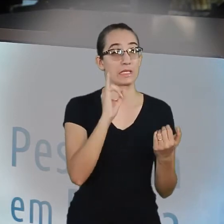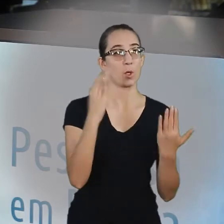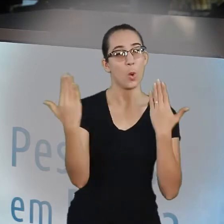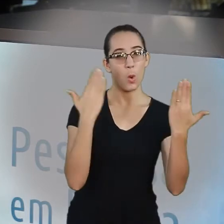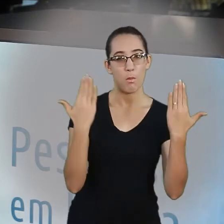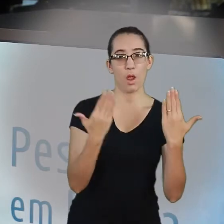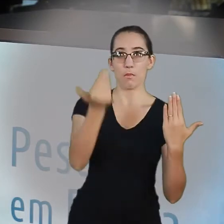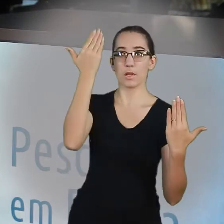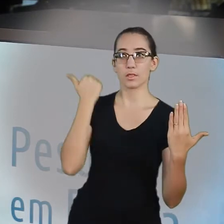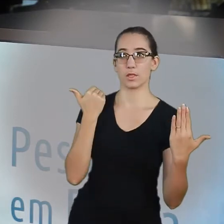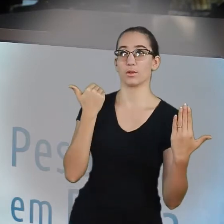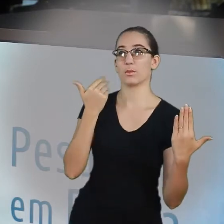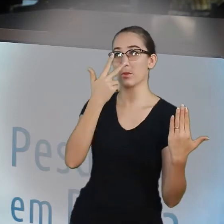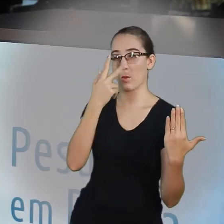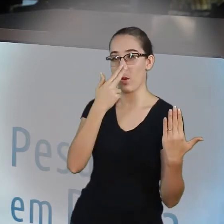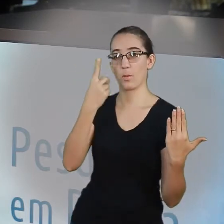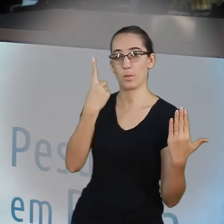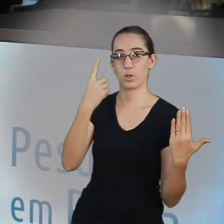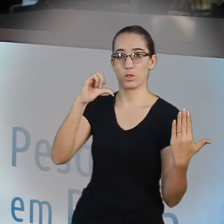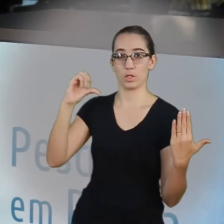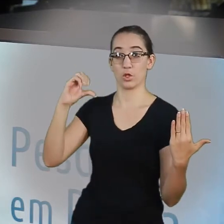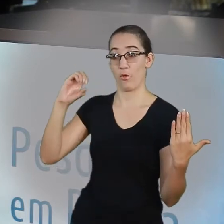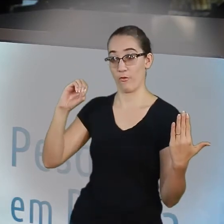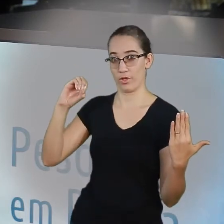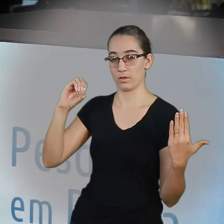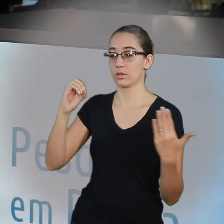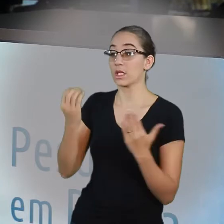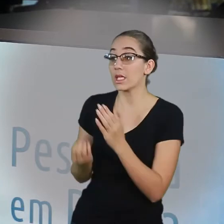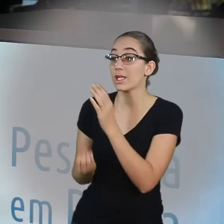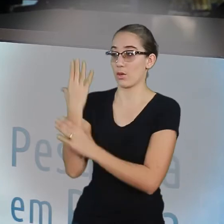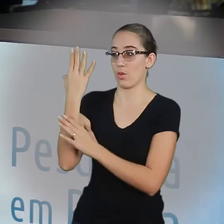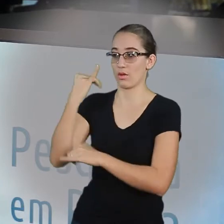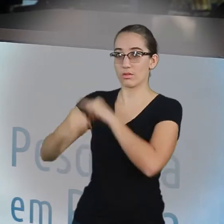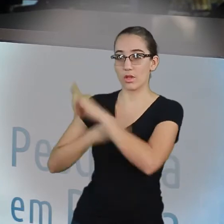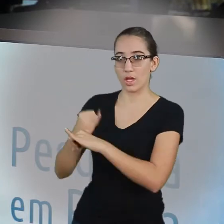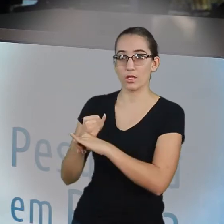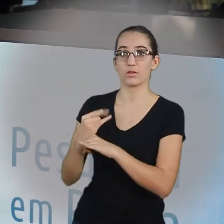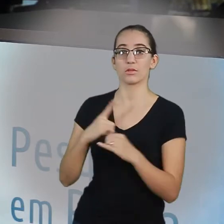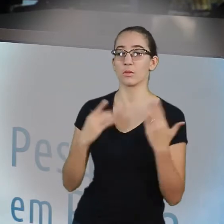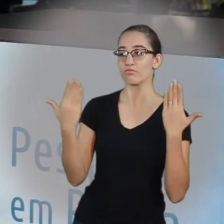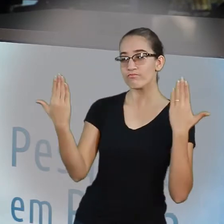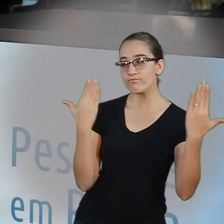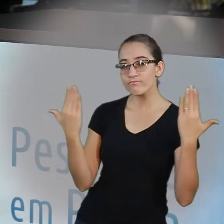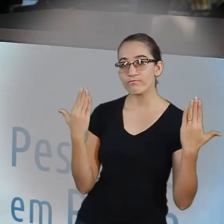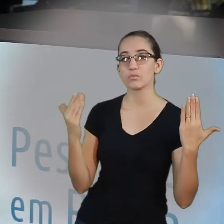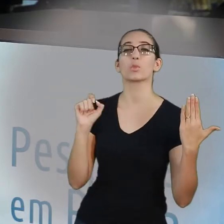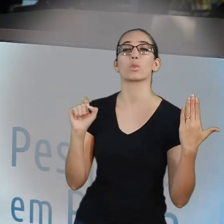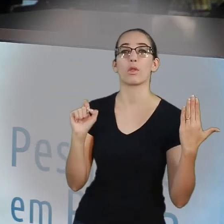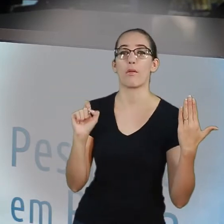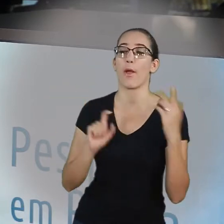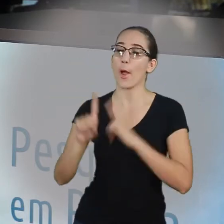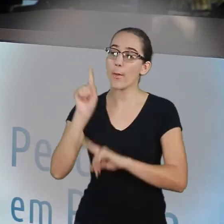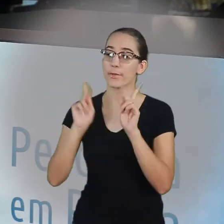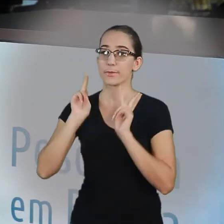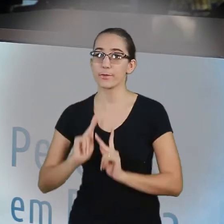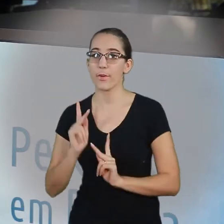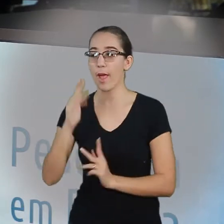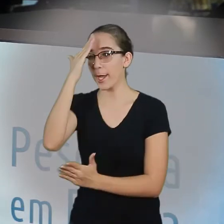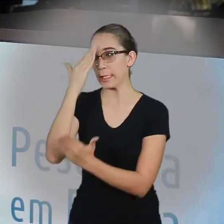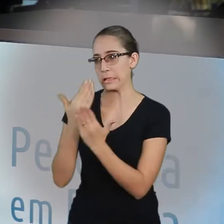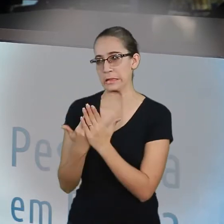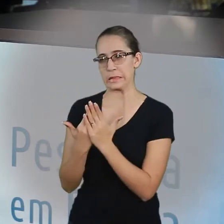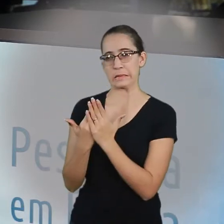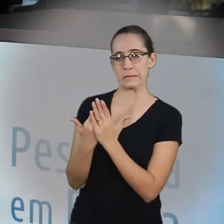com o surgimento da web. E muitas pessoas tinham pouca crença, digamos assim,